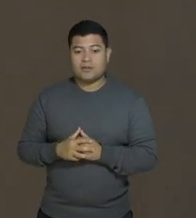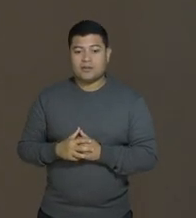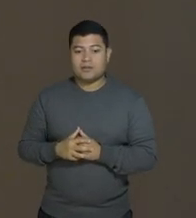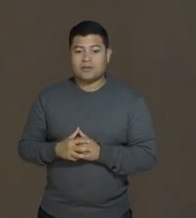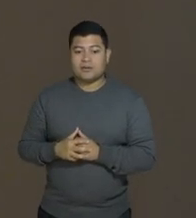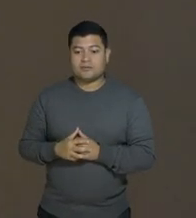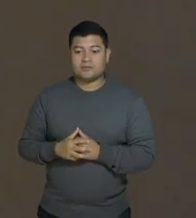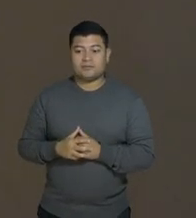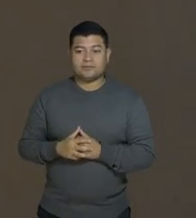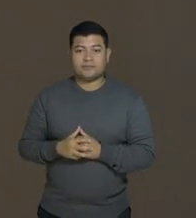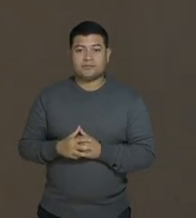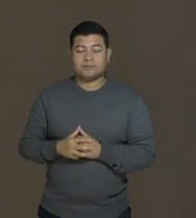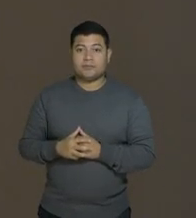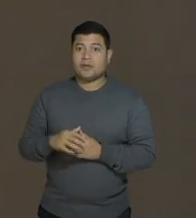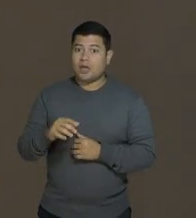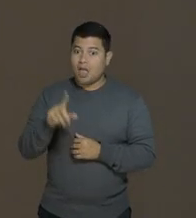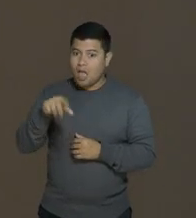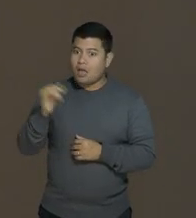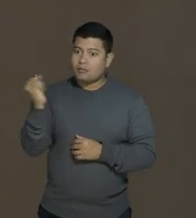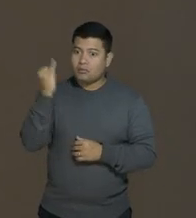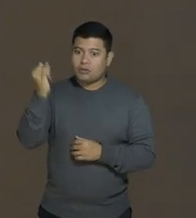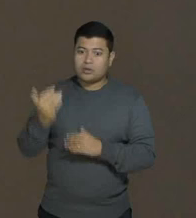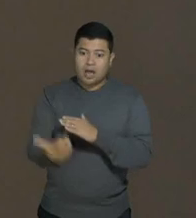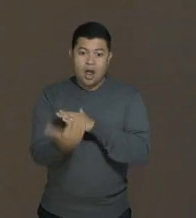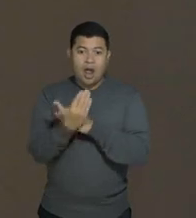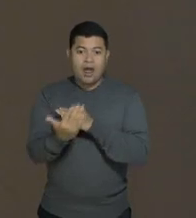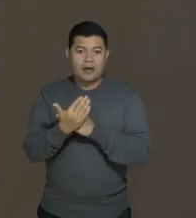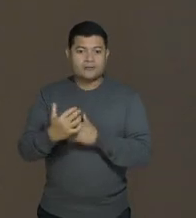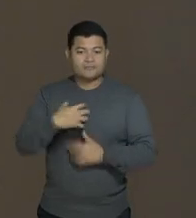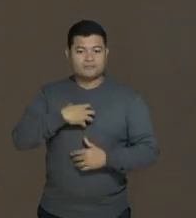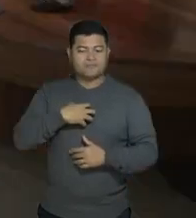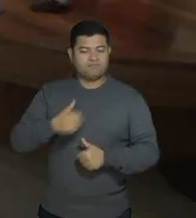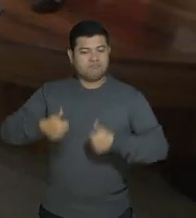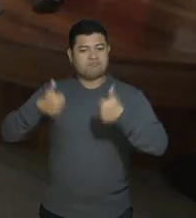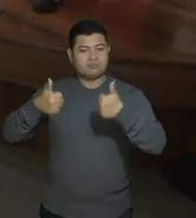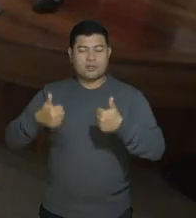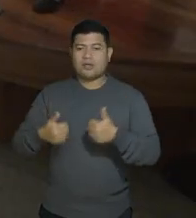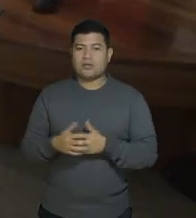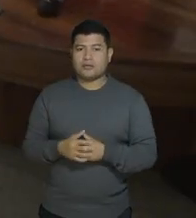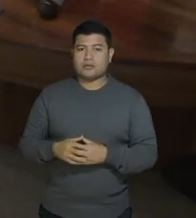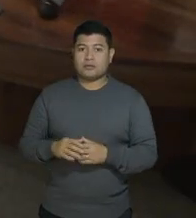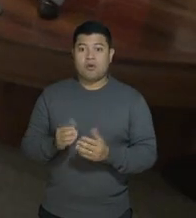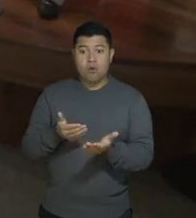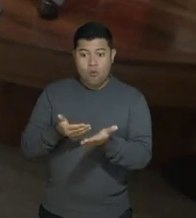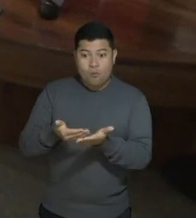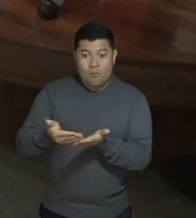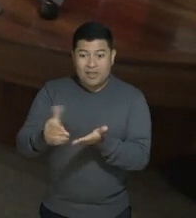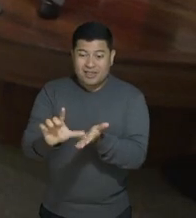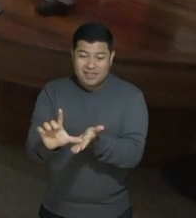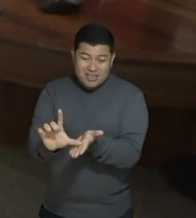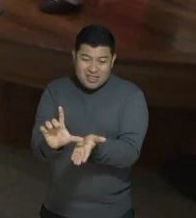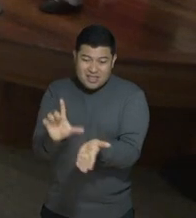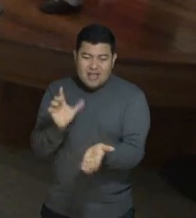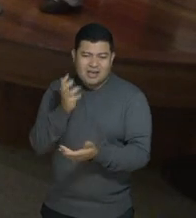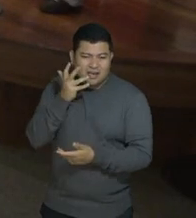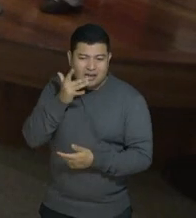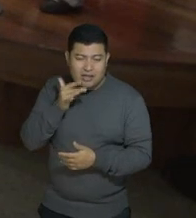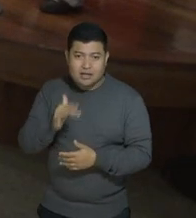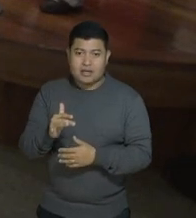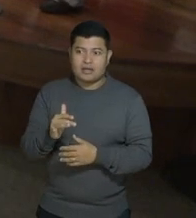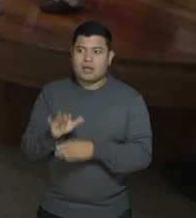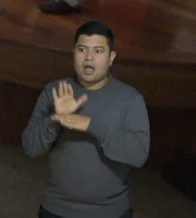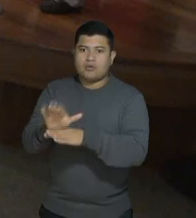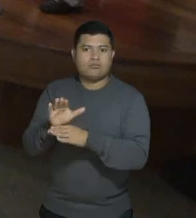isso é muito importante para a autoestima da criança. E quanto mais cedo o tratamento, melhor é, porque as pessoas deixam, às vezes,